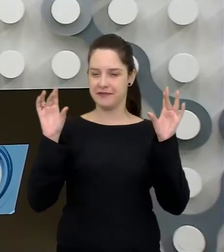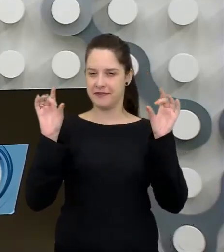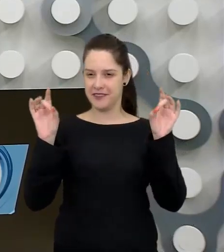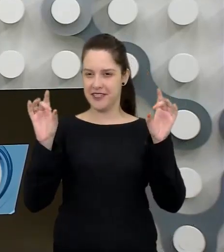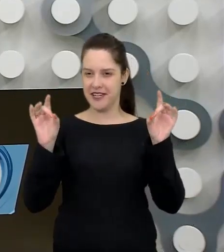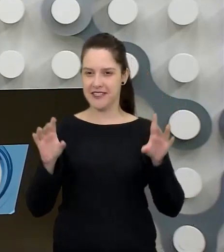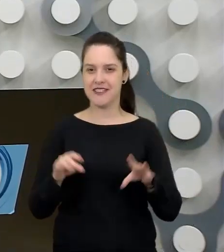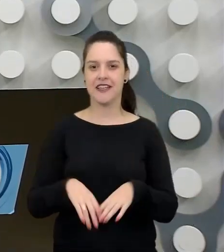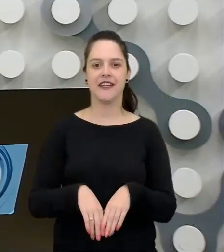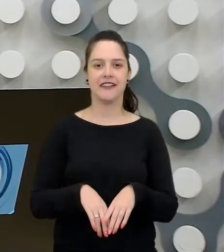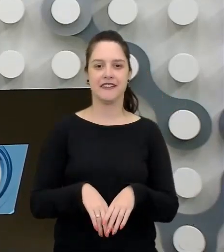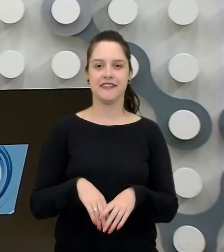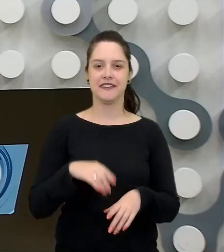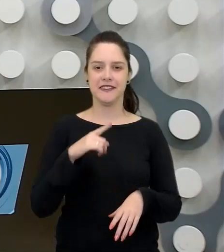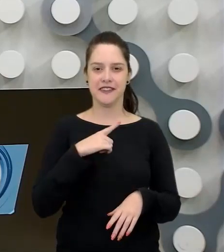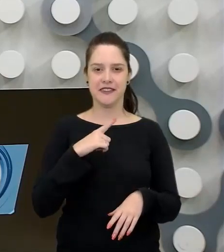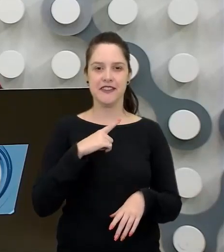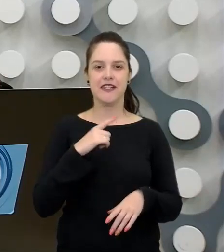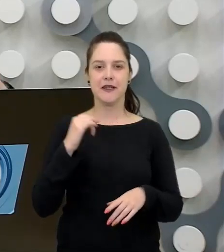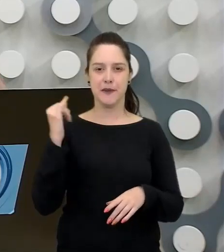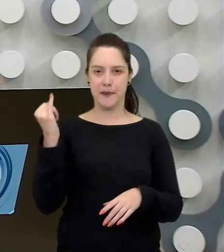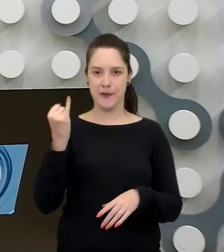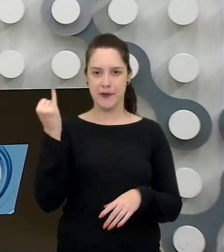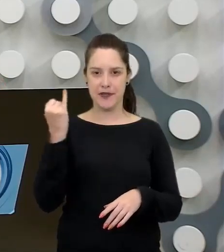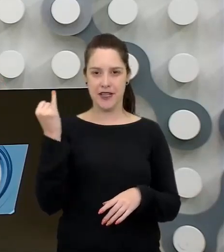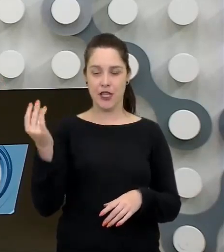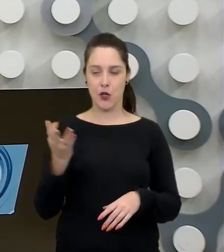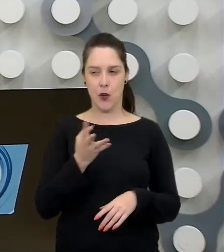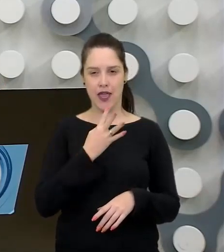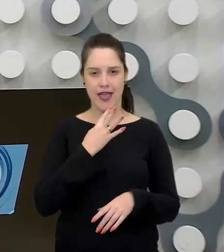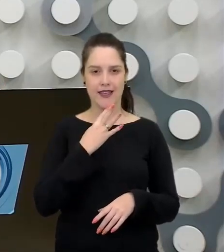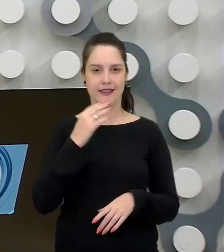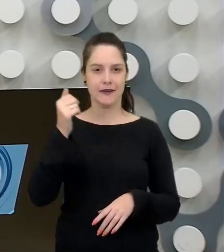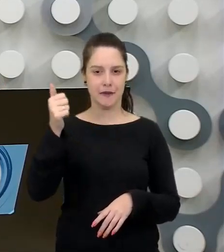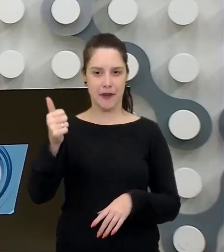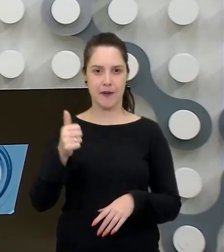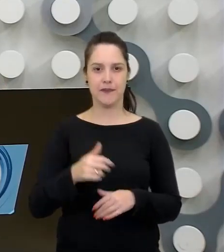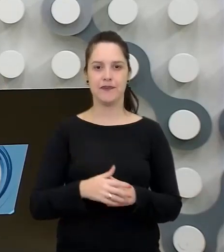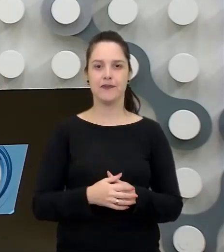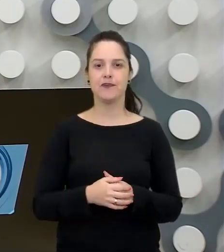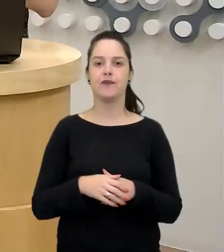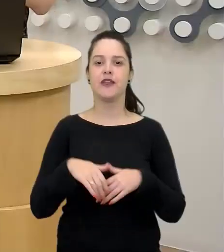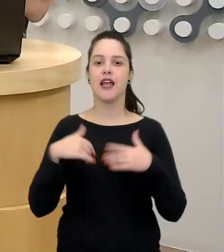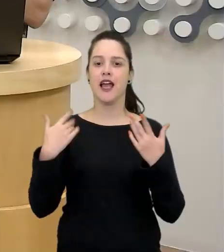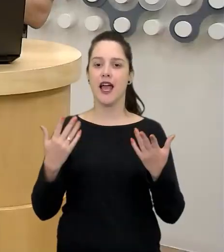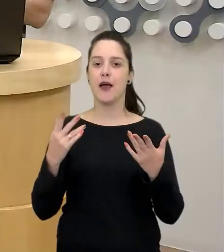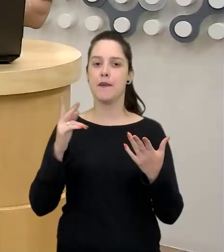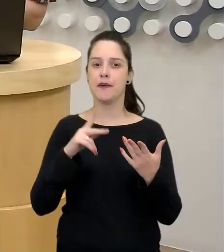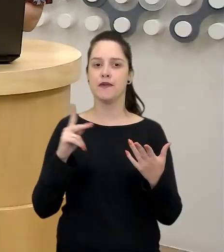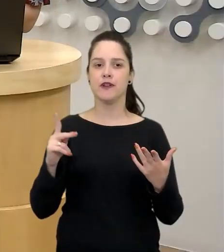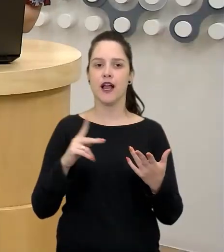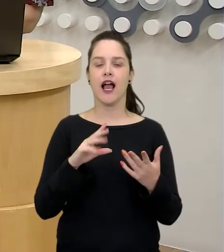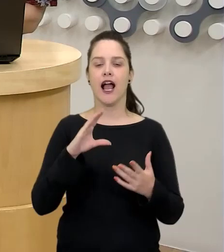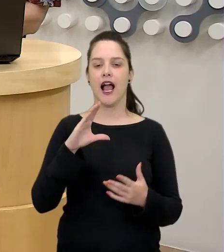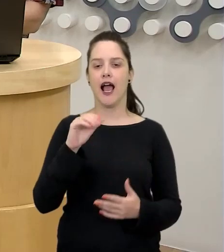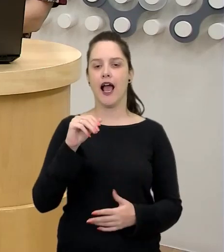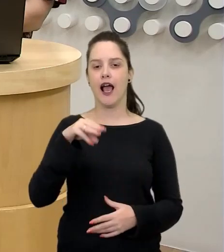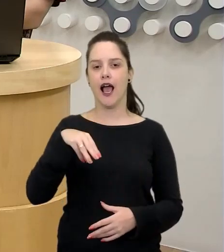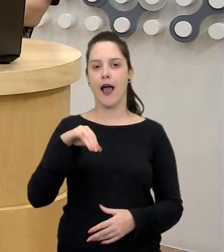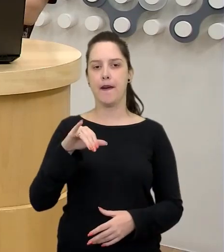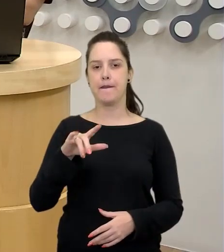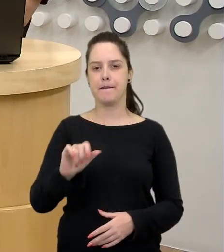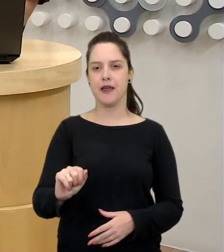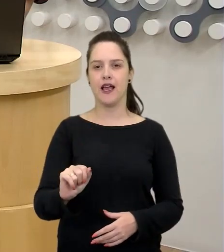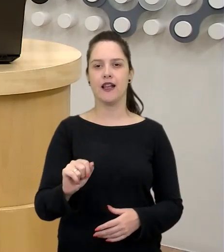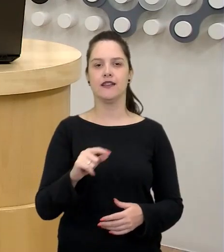em bestiários, que conhece o Cortázar, que conhece bastante isso. E aí eu chamei essa professora, que ela tem graduação em